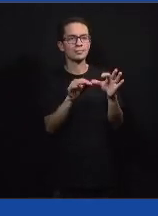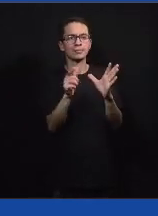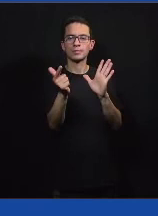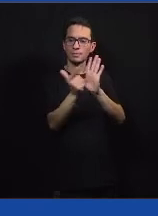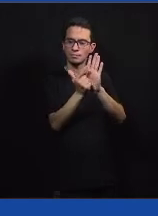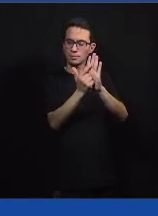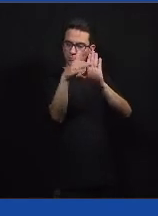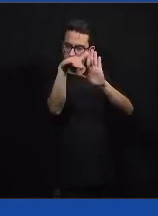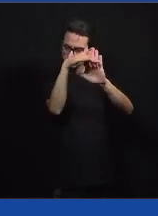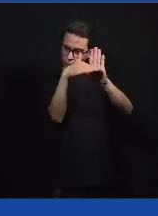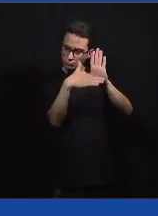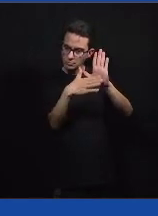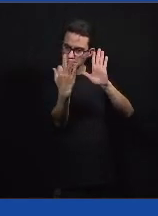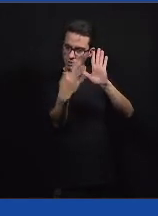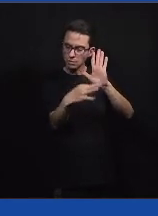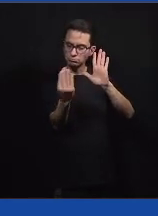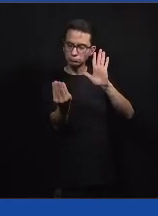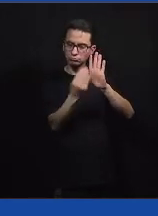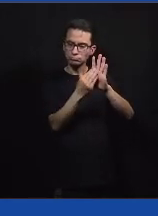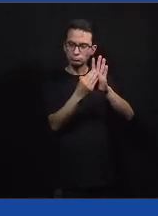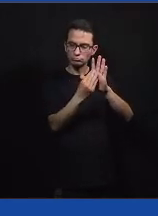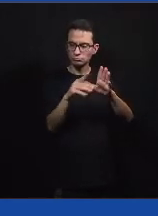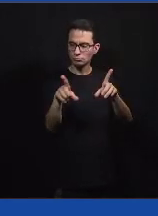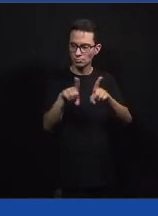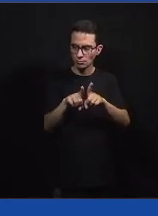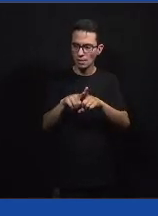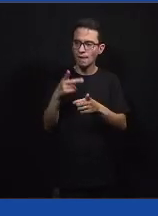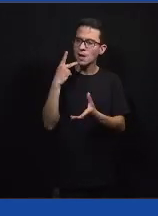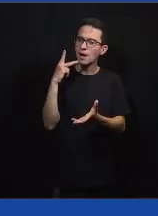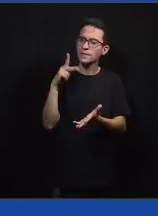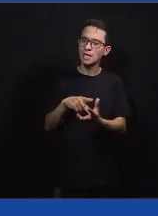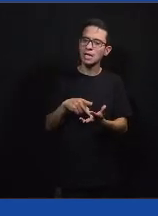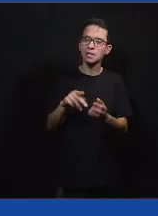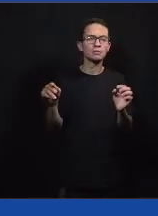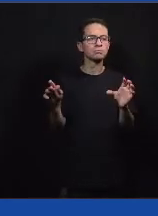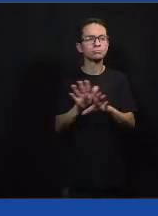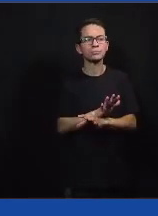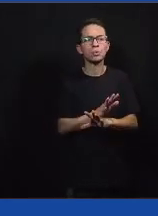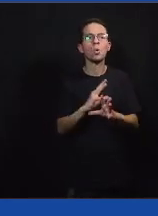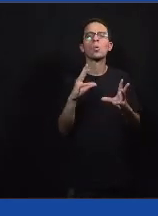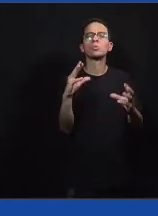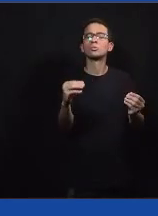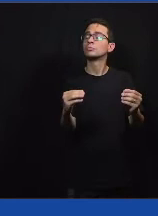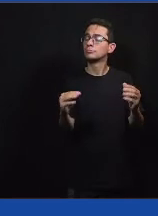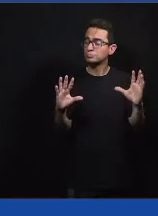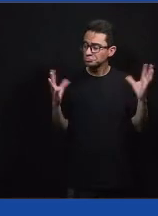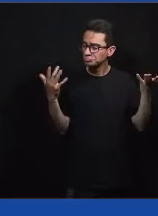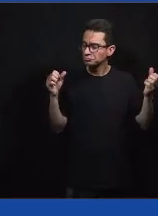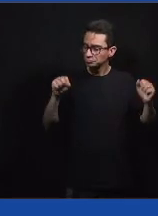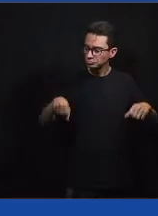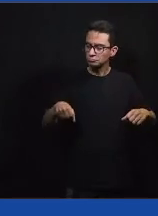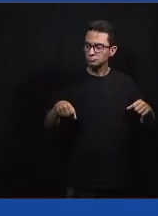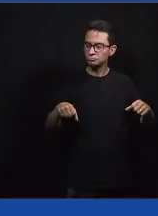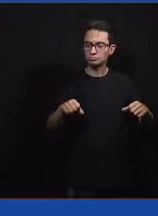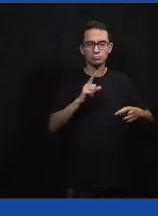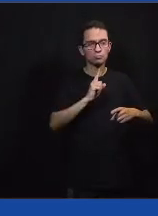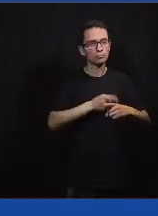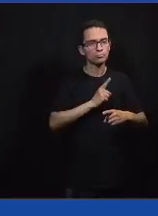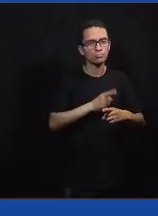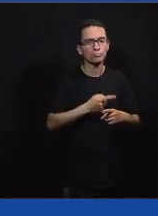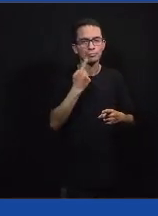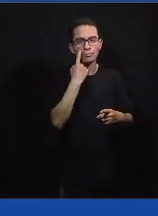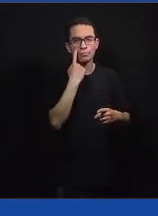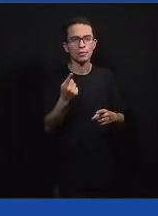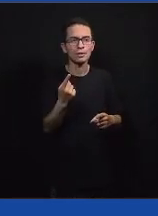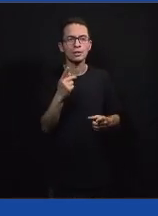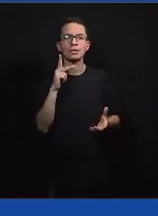papel eu já tudo certinho e É de fato concluir e apresentar para que o corpo por quê Porque são da quarentena não tem umas